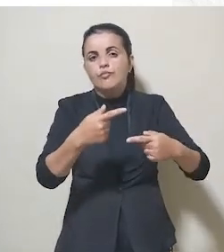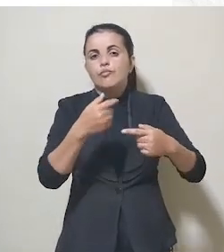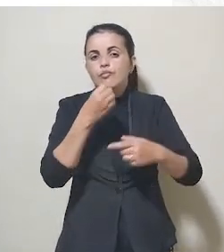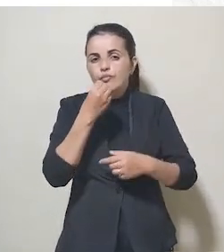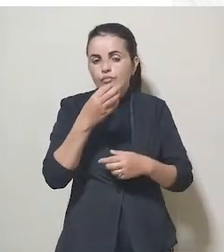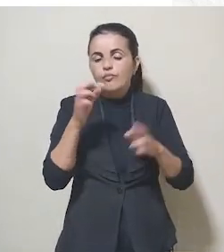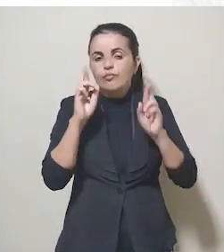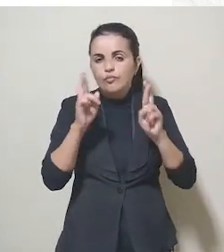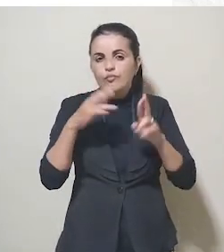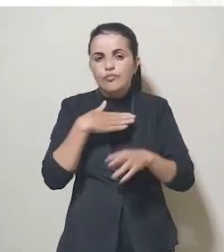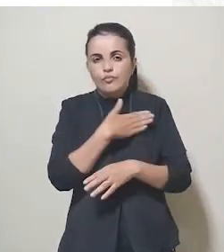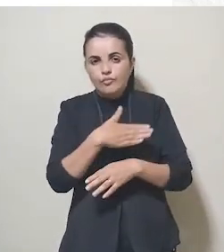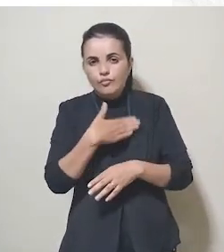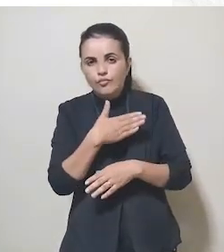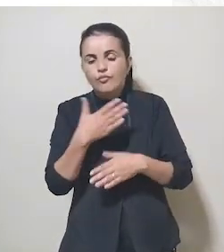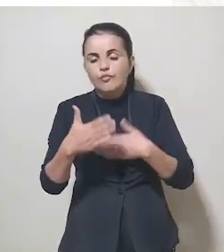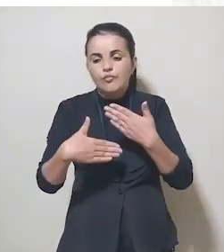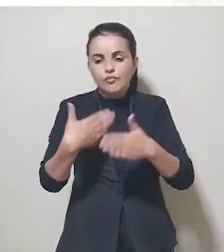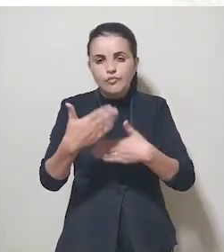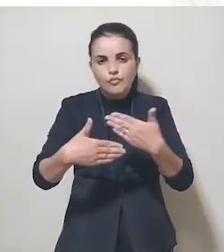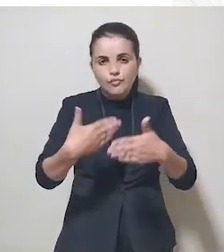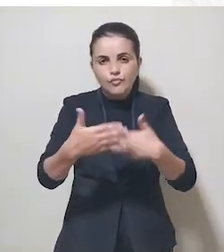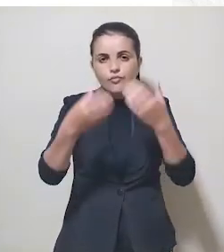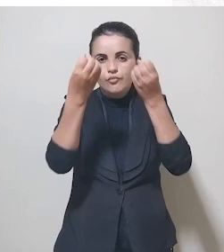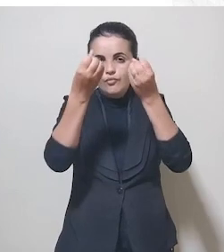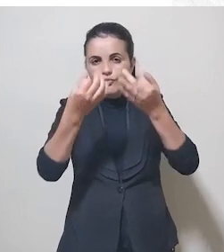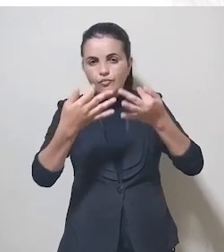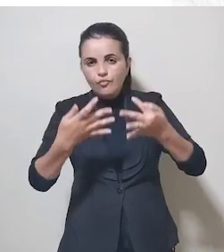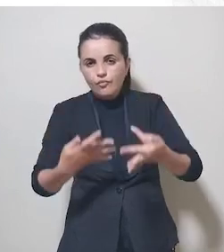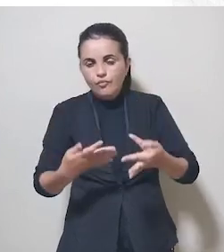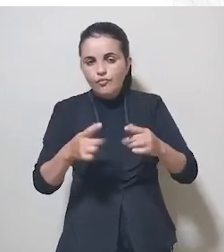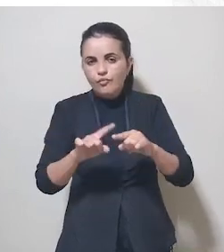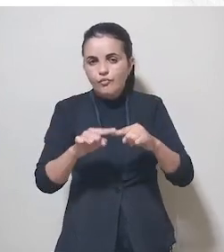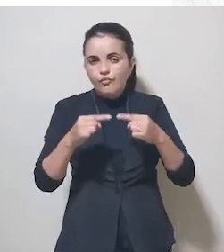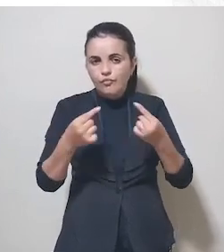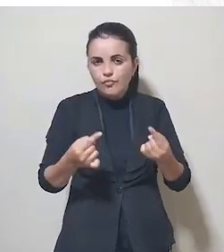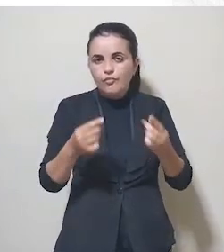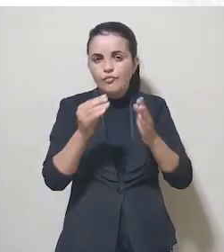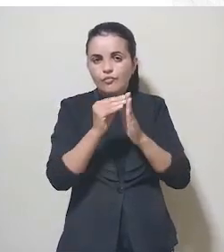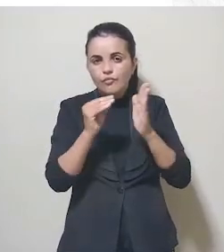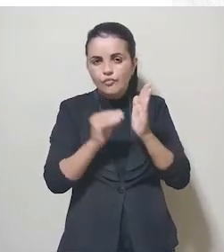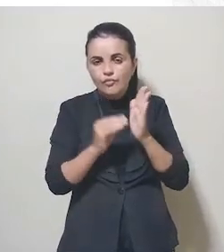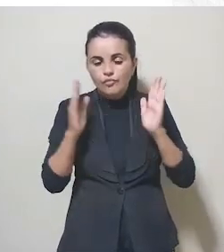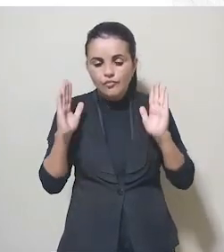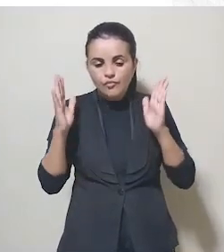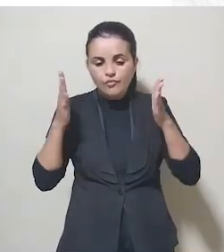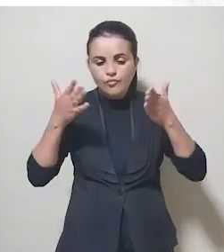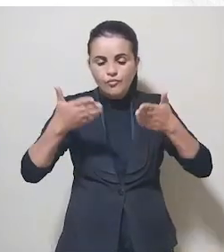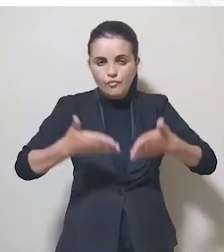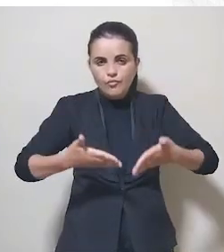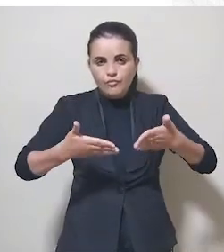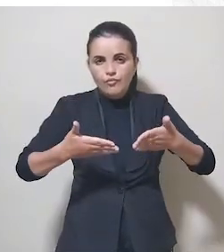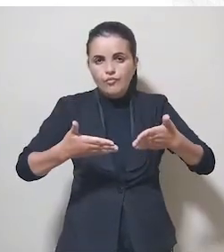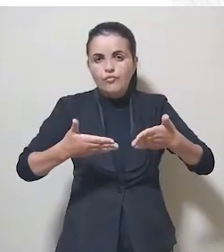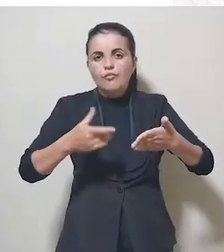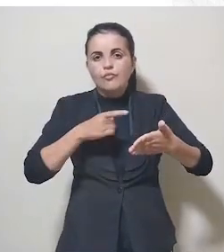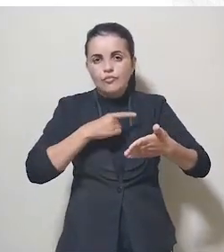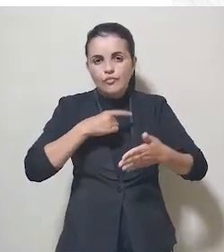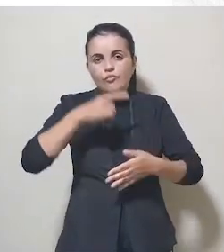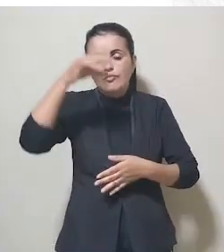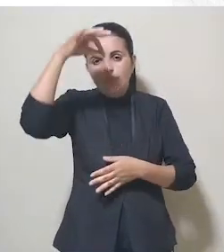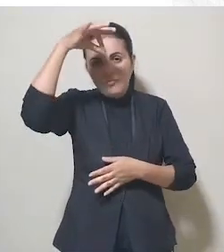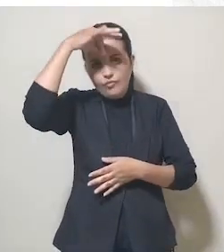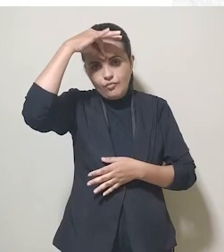próxima aula a gente vem, como eu já comentei durante a aula, explicar um pouquinho mais sobre esse conteúdo, focando agora nos órgãos sexuais